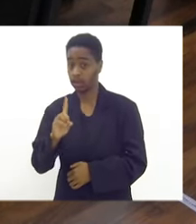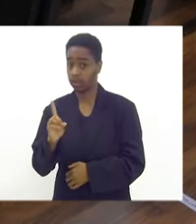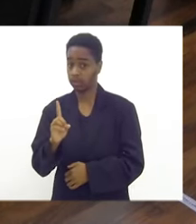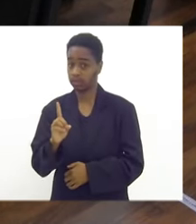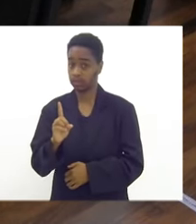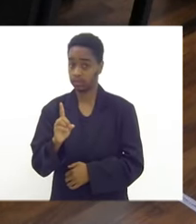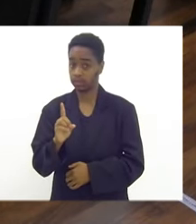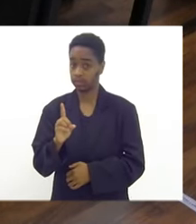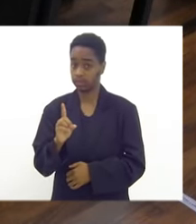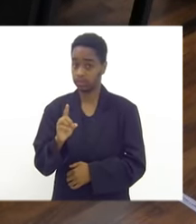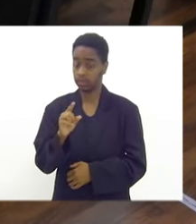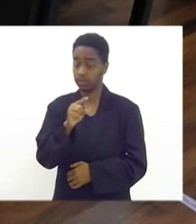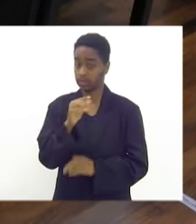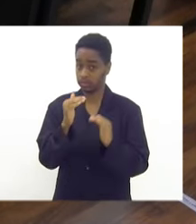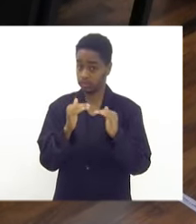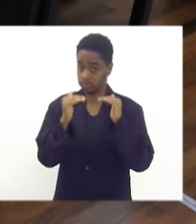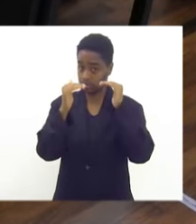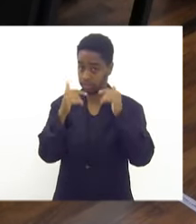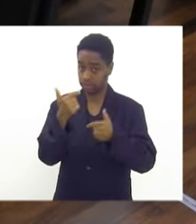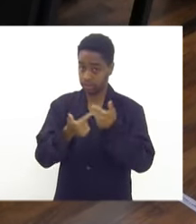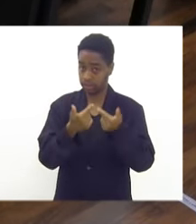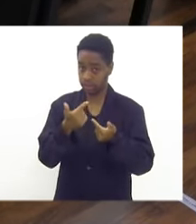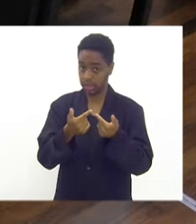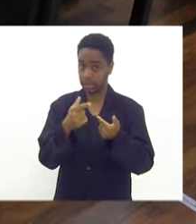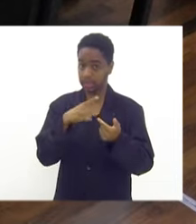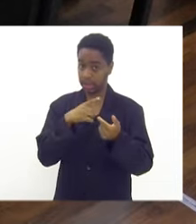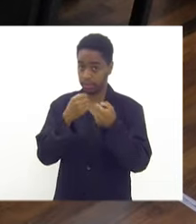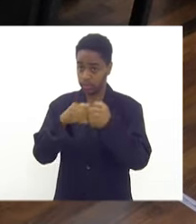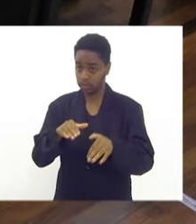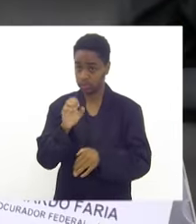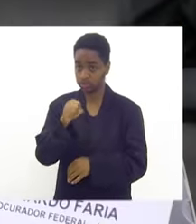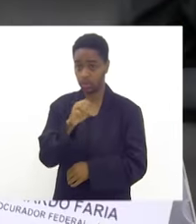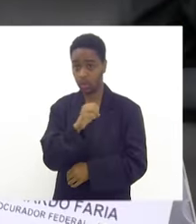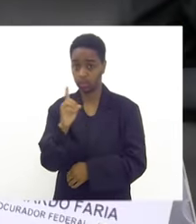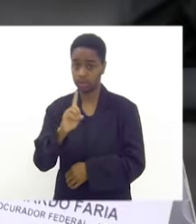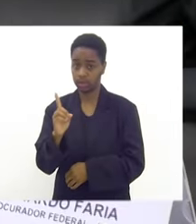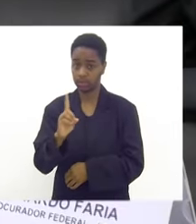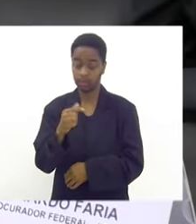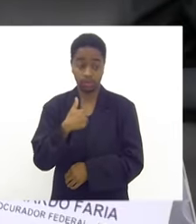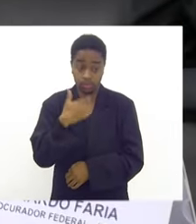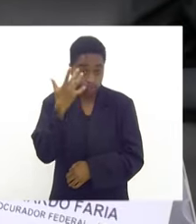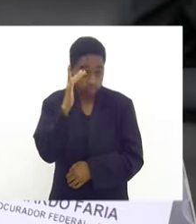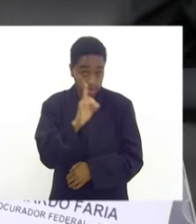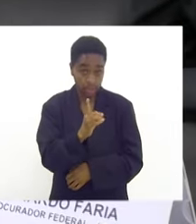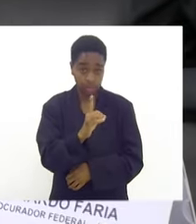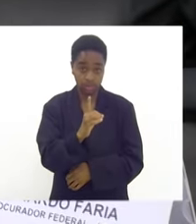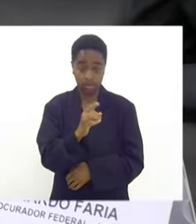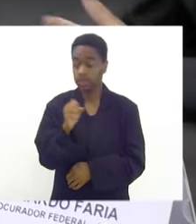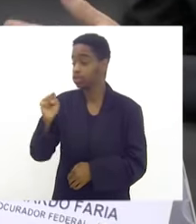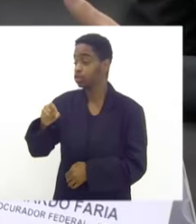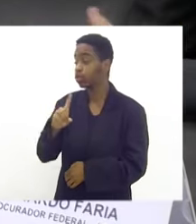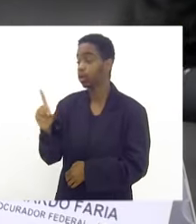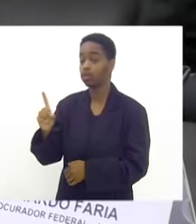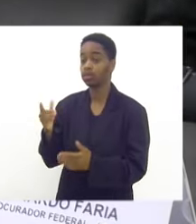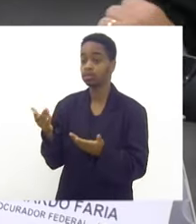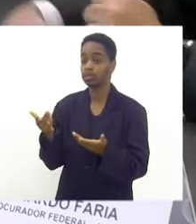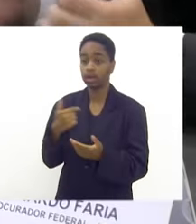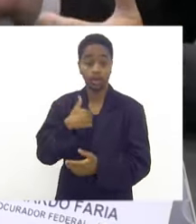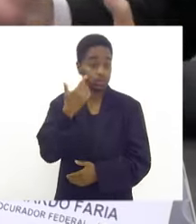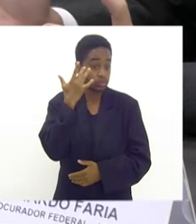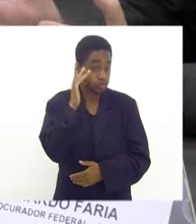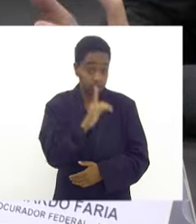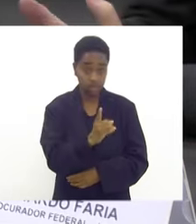é superintendente do bama tem dano sim ou não Não conheço não tenho conhecimento não a pergunta não é essa sim ou não eu não tenho